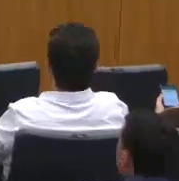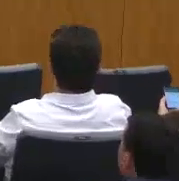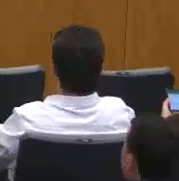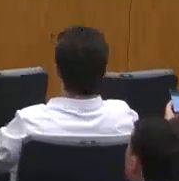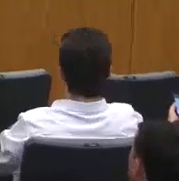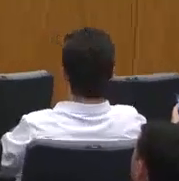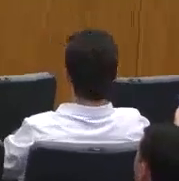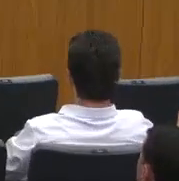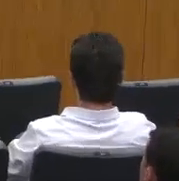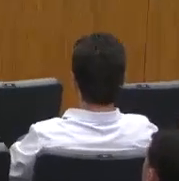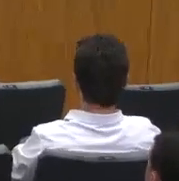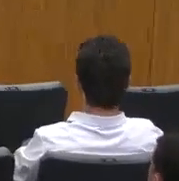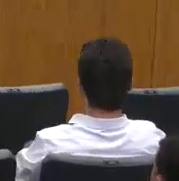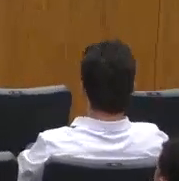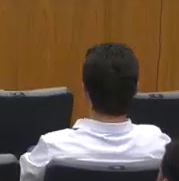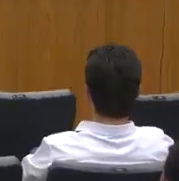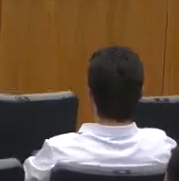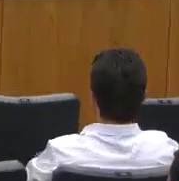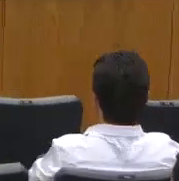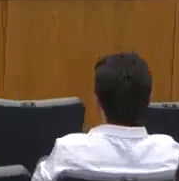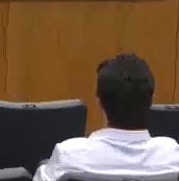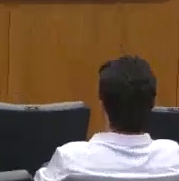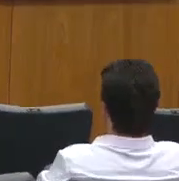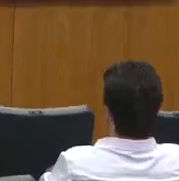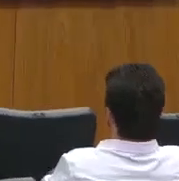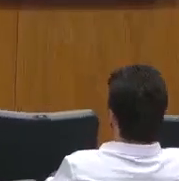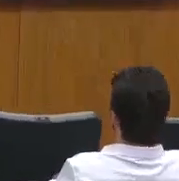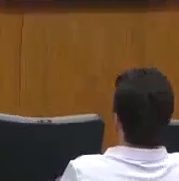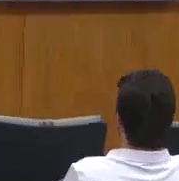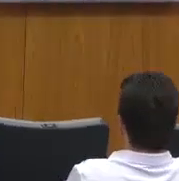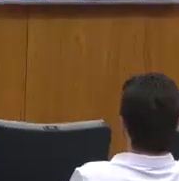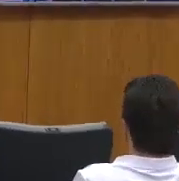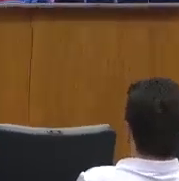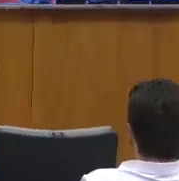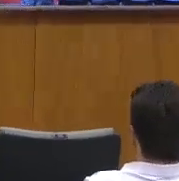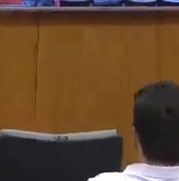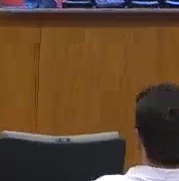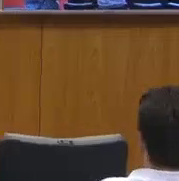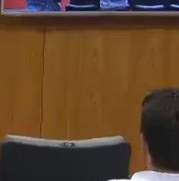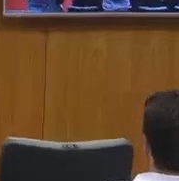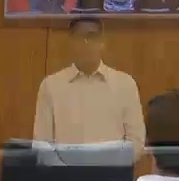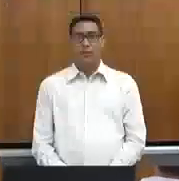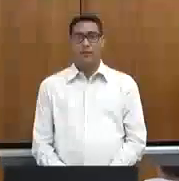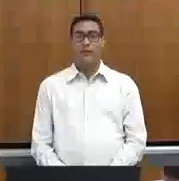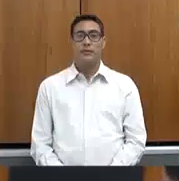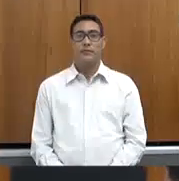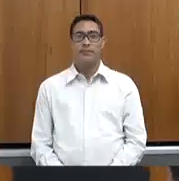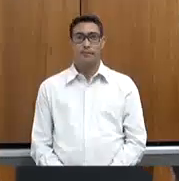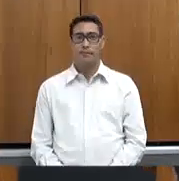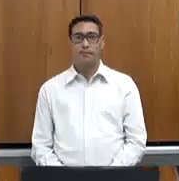esta reunião a Comissão de Meio Ambiente e Desenvolvimento Sustentável. A presidência,